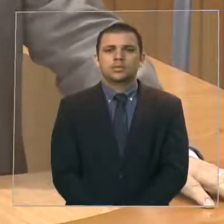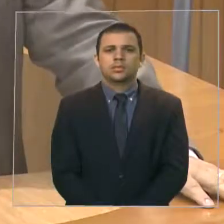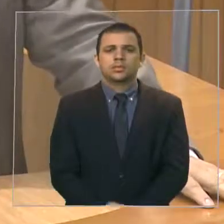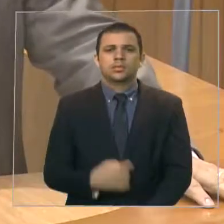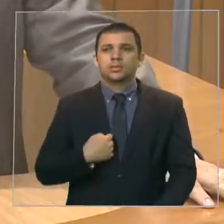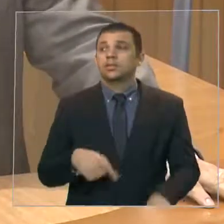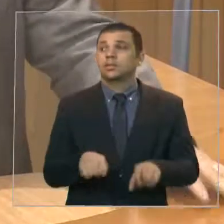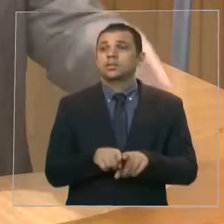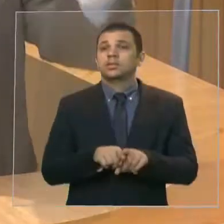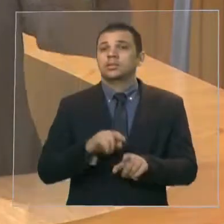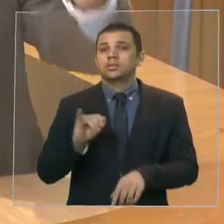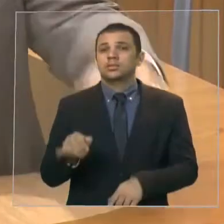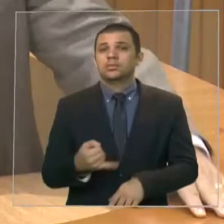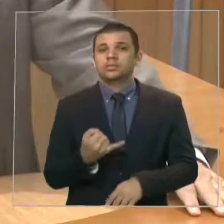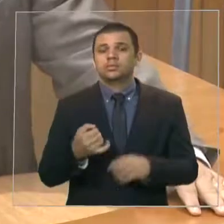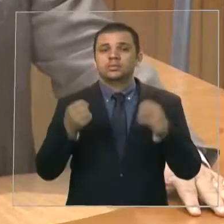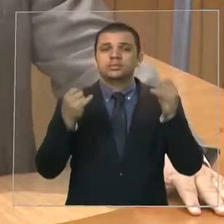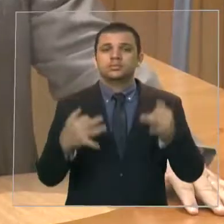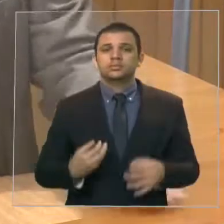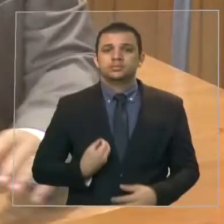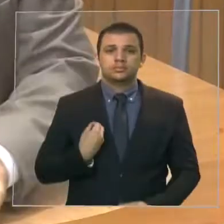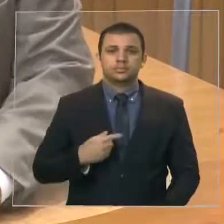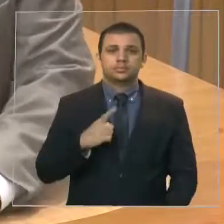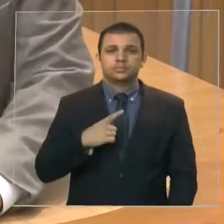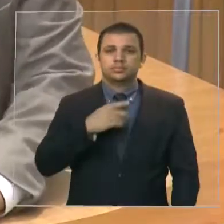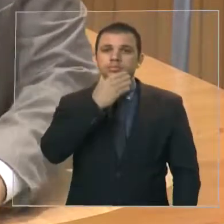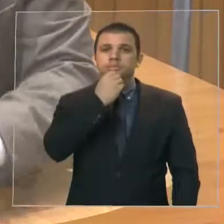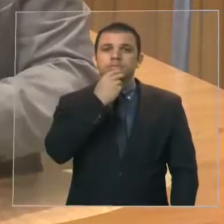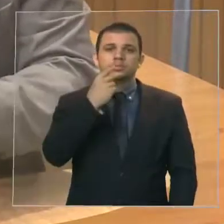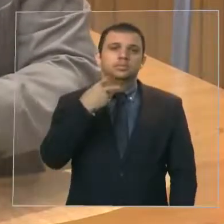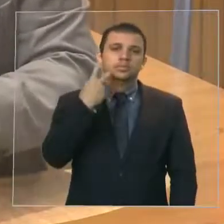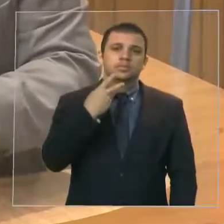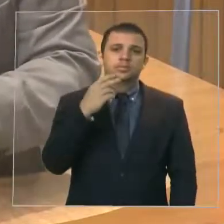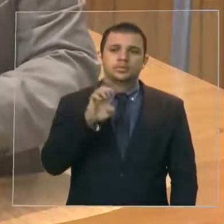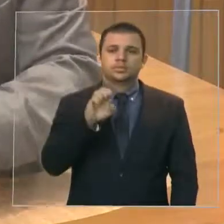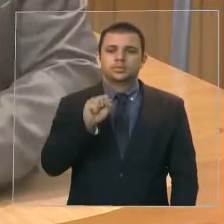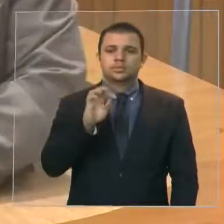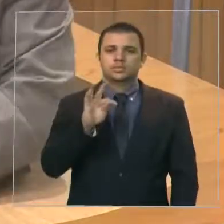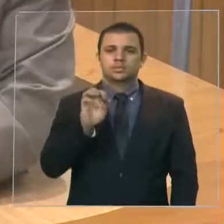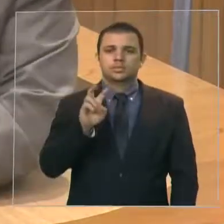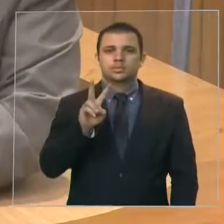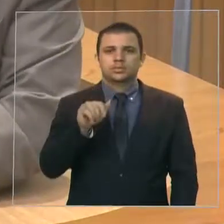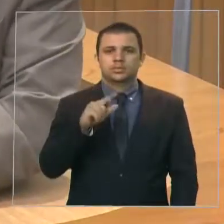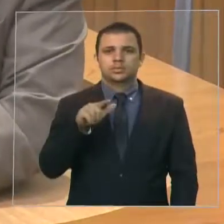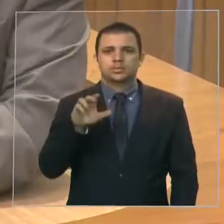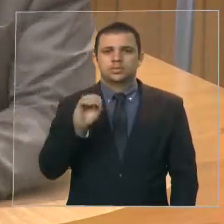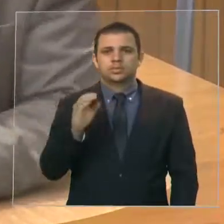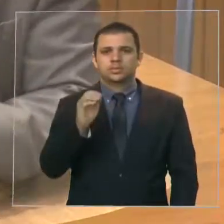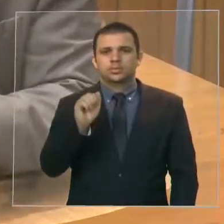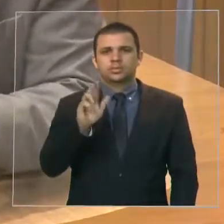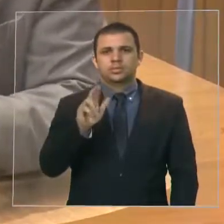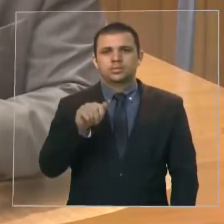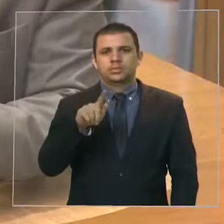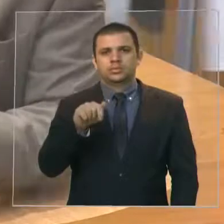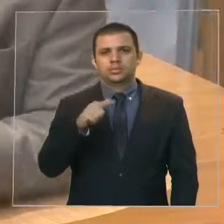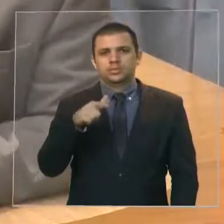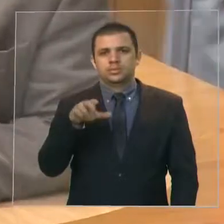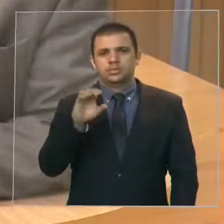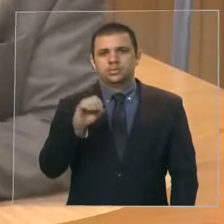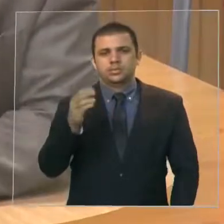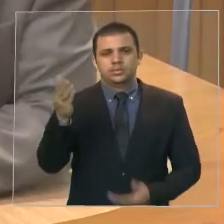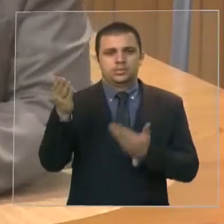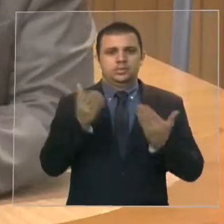vereador Estevam Aragão nessa casa, seja bem-vindo, vereador de São Luís, vereador atuante. Senhor